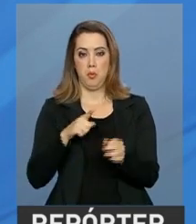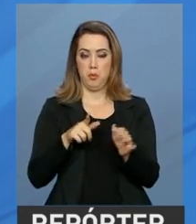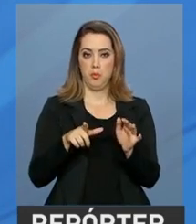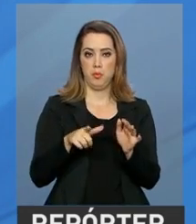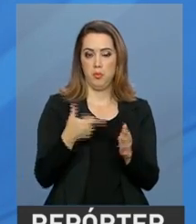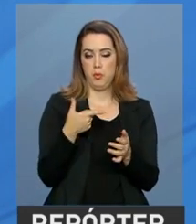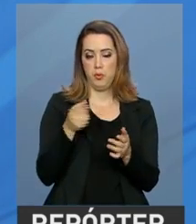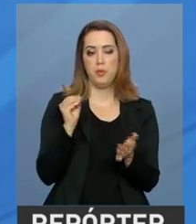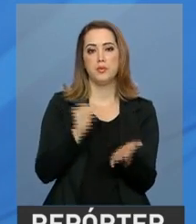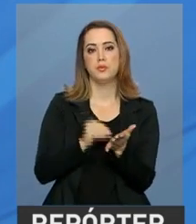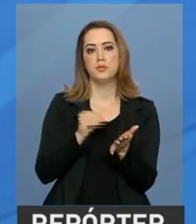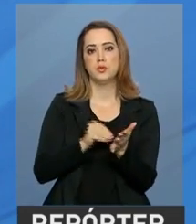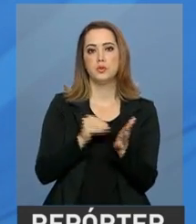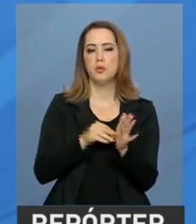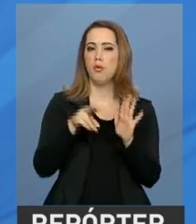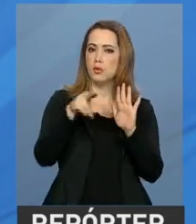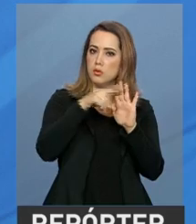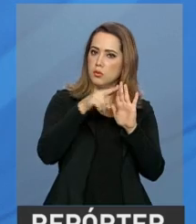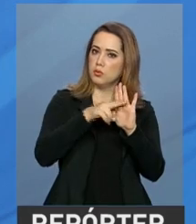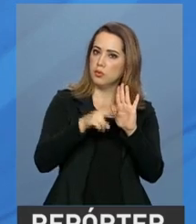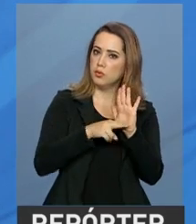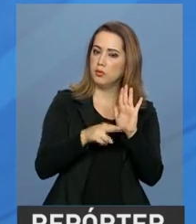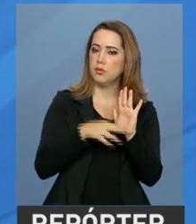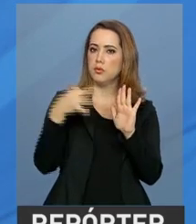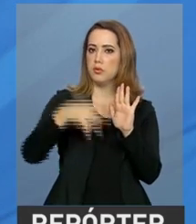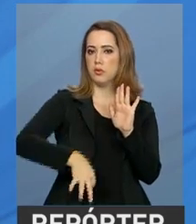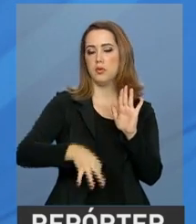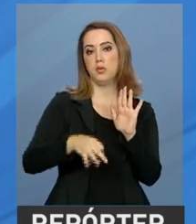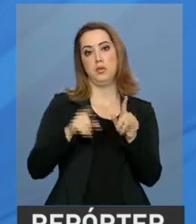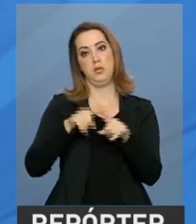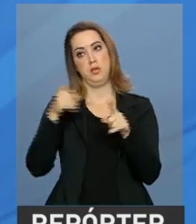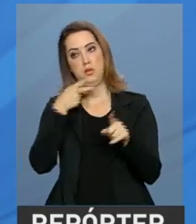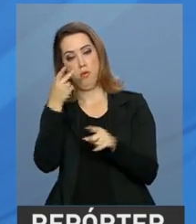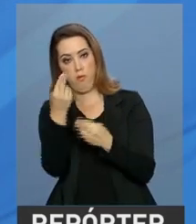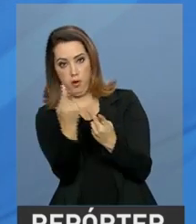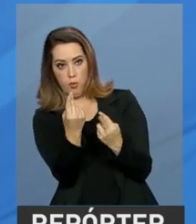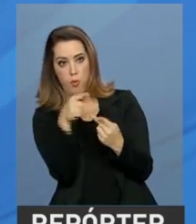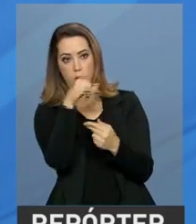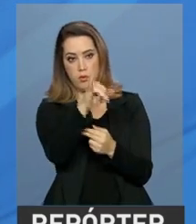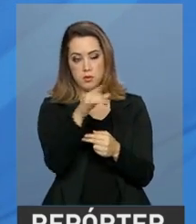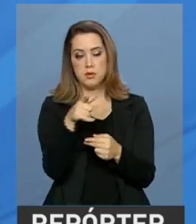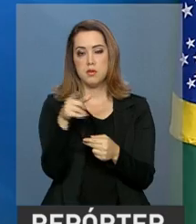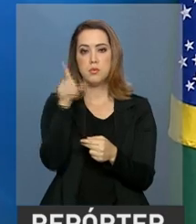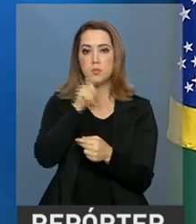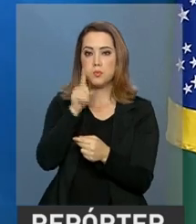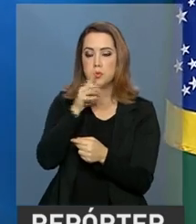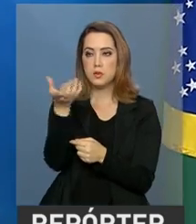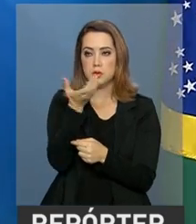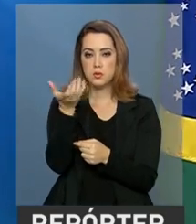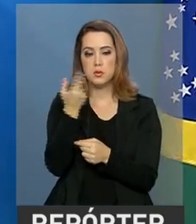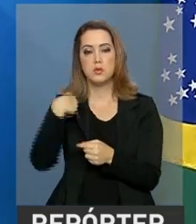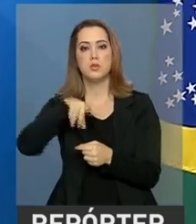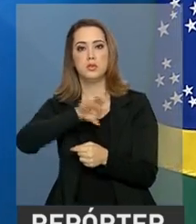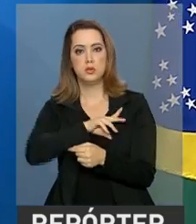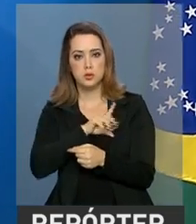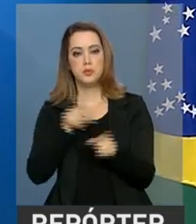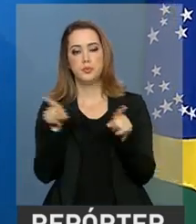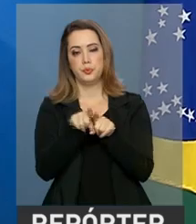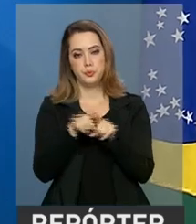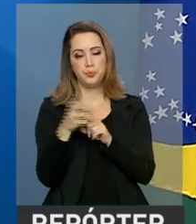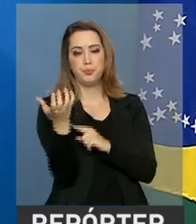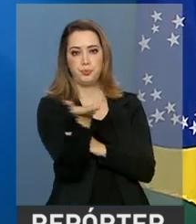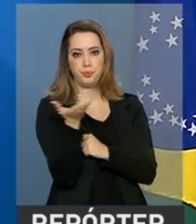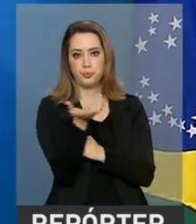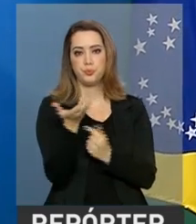têm, eles dizem também a mesma coisa. Se entrar nos Estados Unidos, nós também aceitamos. O ministro das Relações